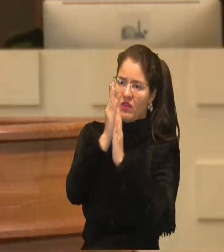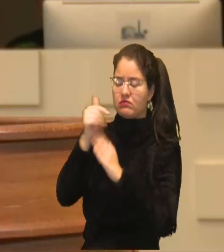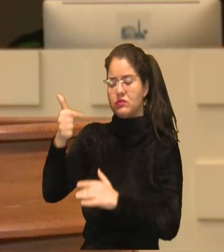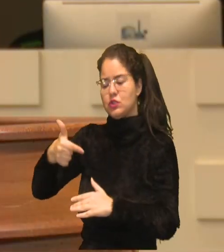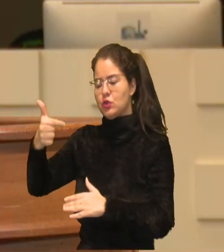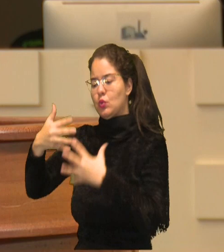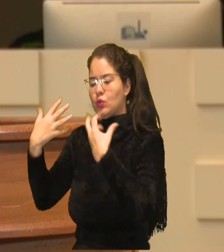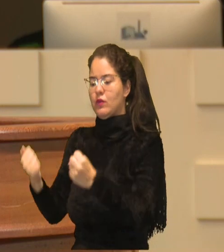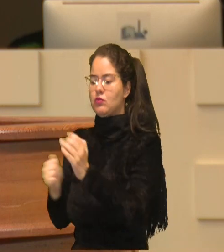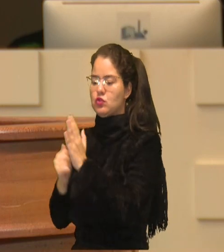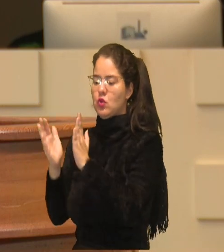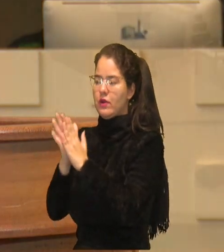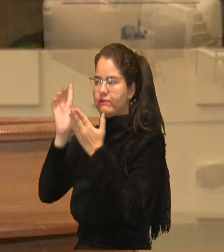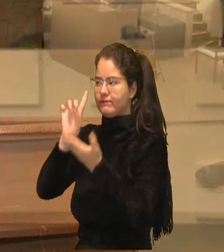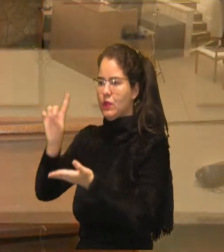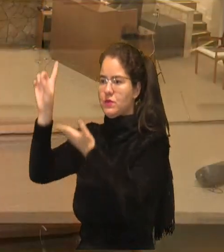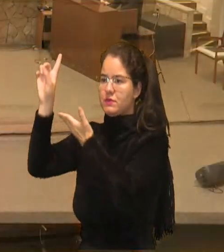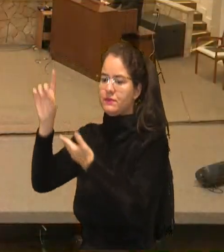ao nosso Deus.